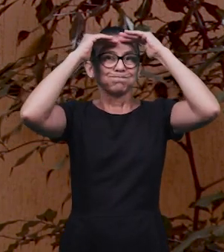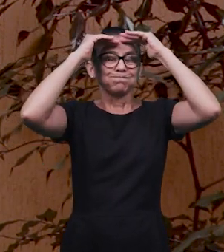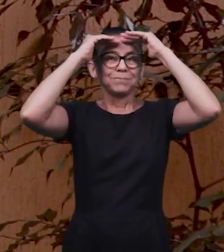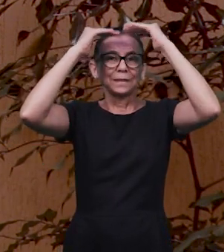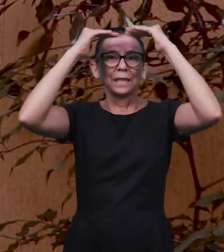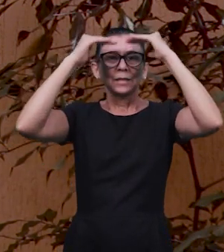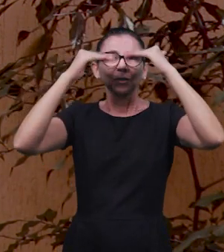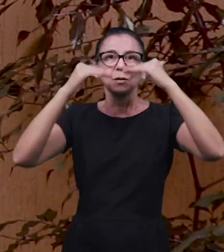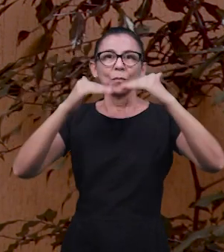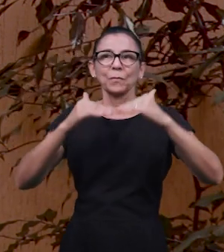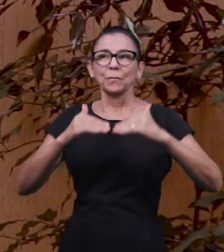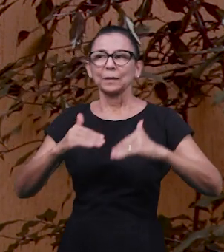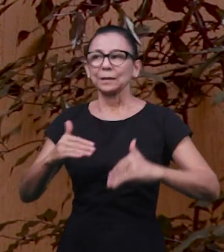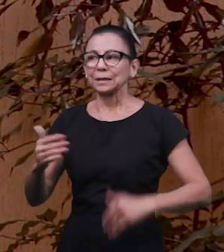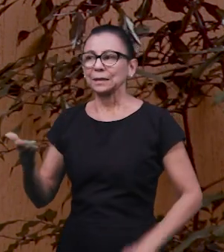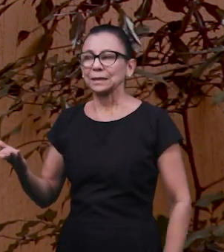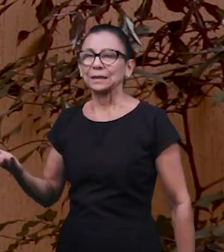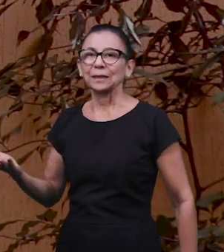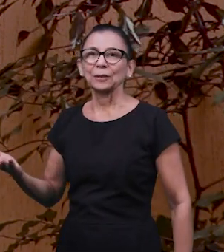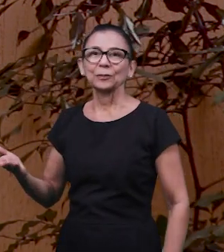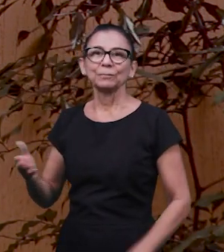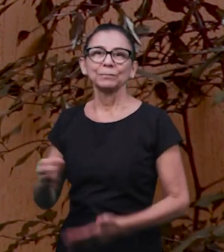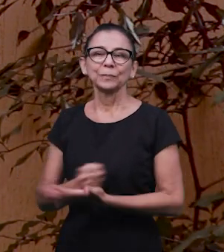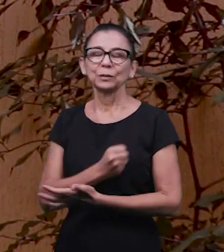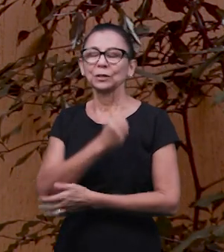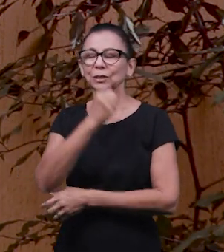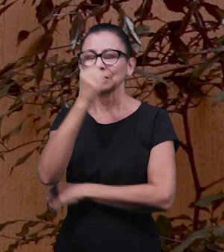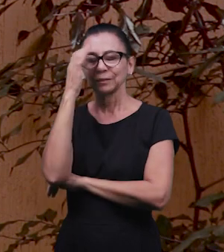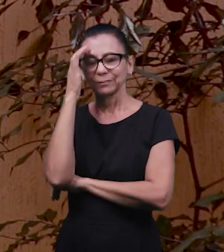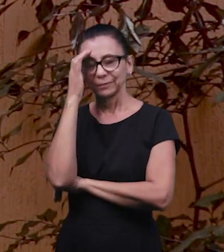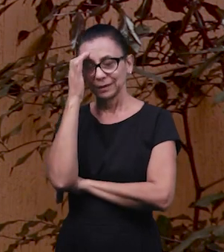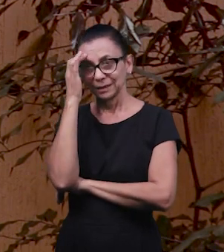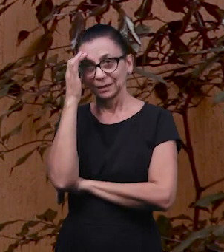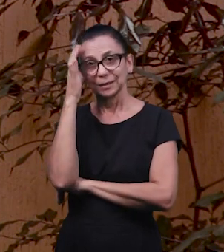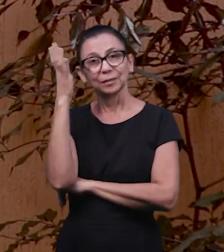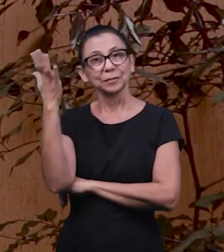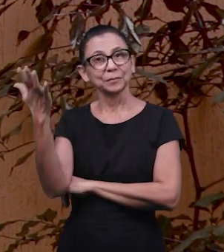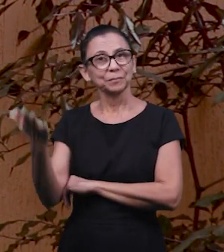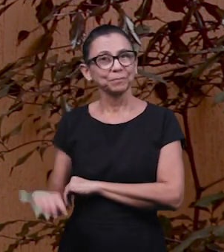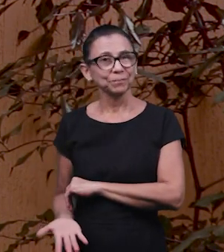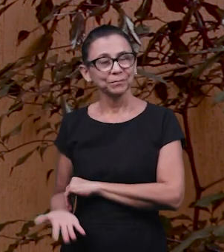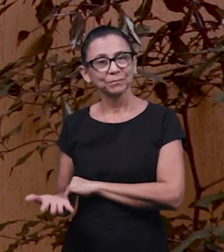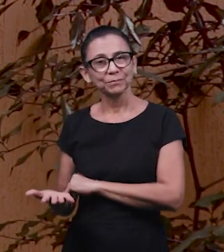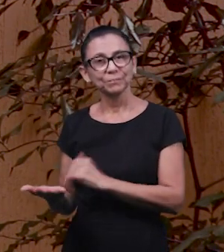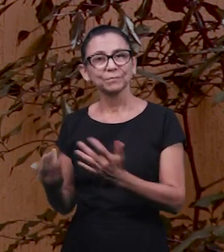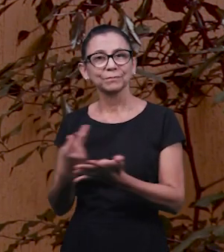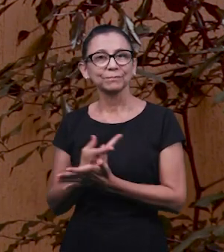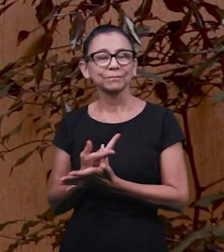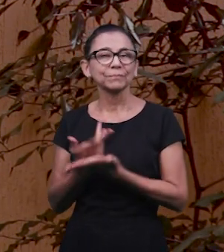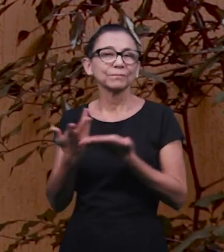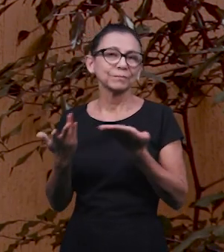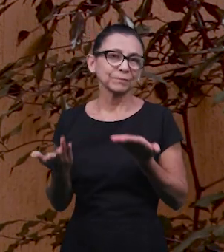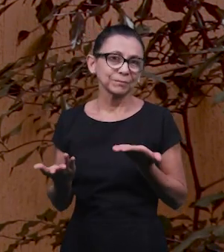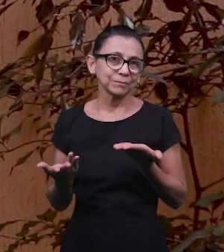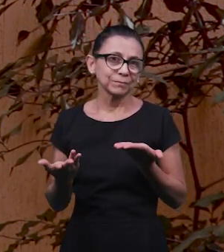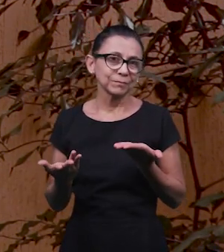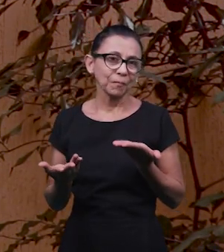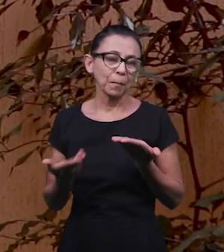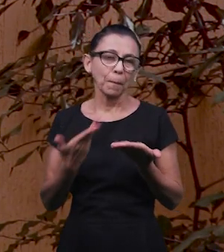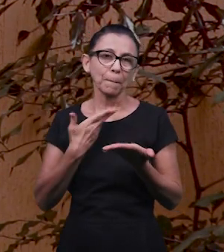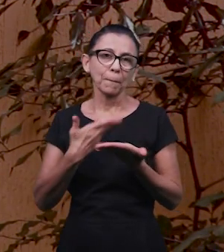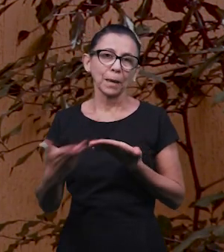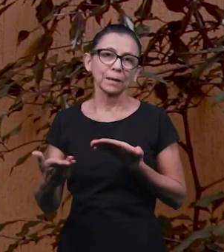Senhor e não cortar os seus cabelos. Quando Sansão fez essa escolha, o que aconteceu?